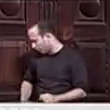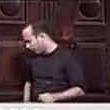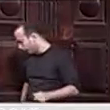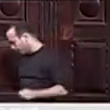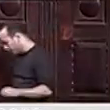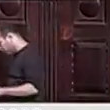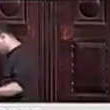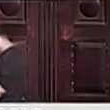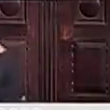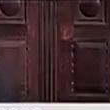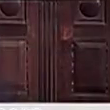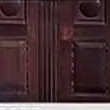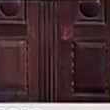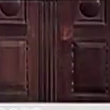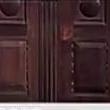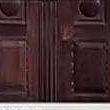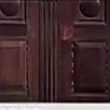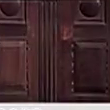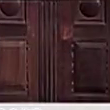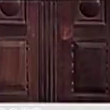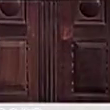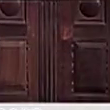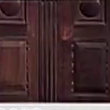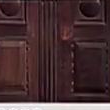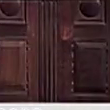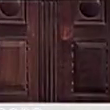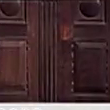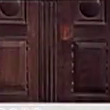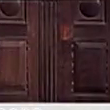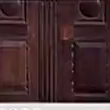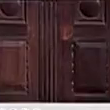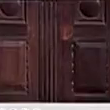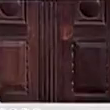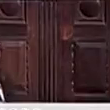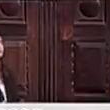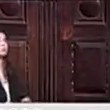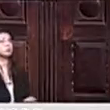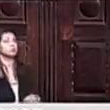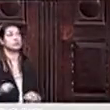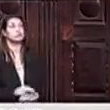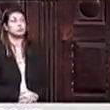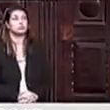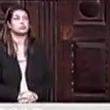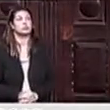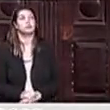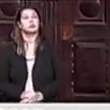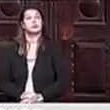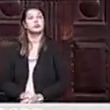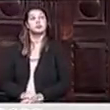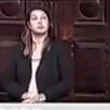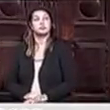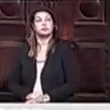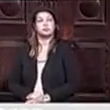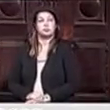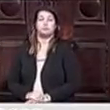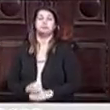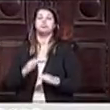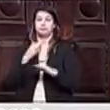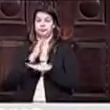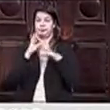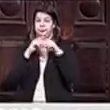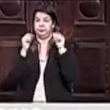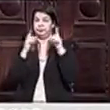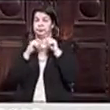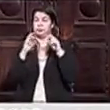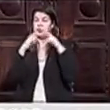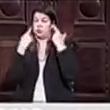no mesmo. Essa é a posição da bancada do PSDB na Assembleia Legislativa, que foi levada a Brasília na reunião da Executiva Nacional,